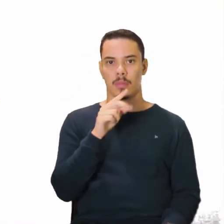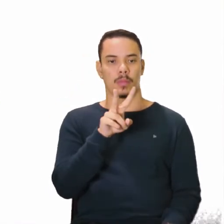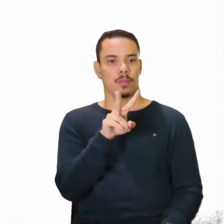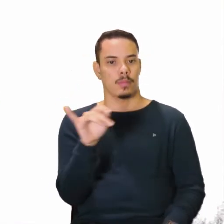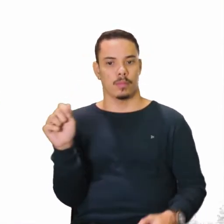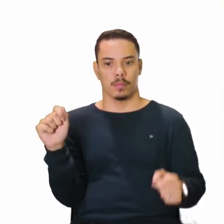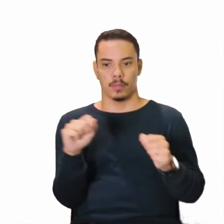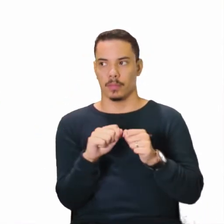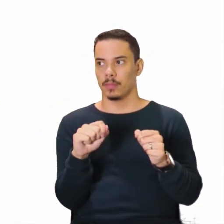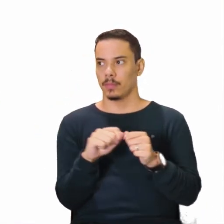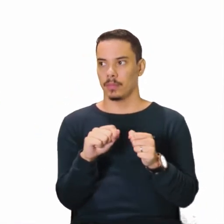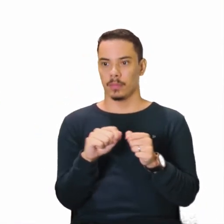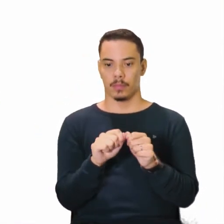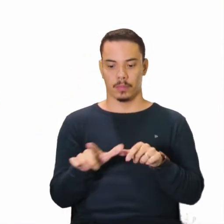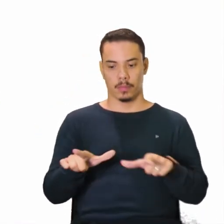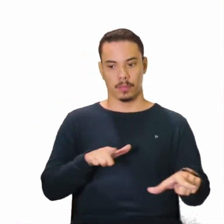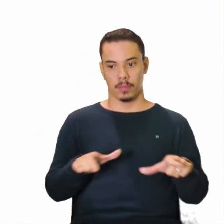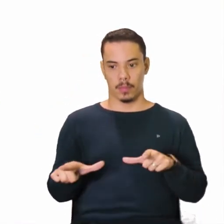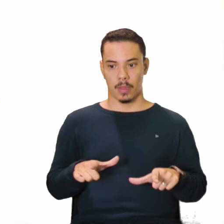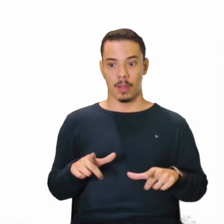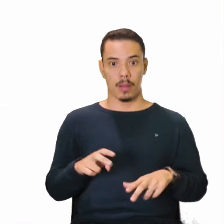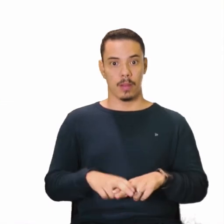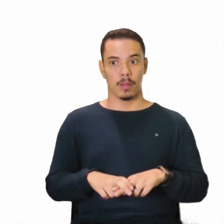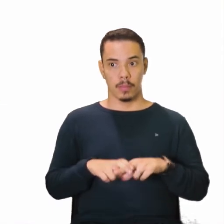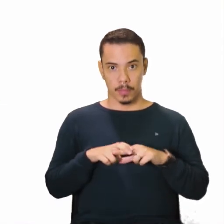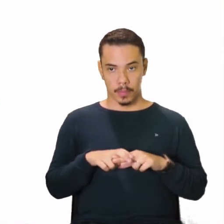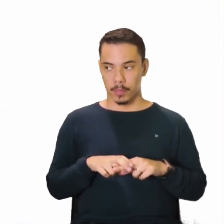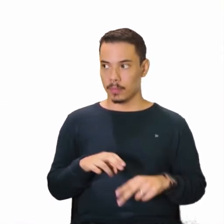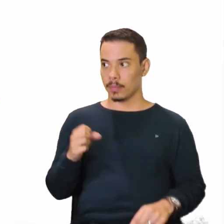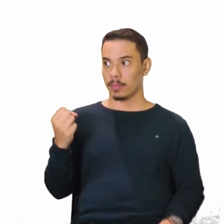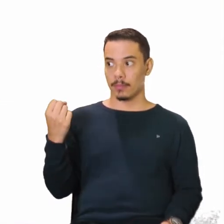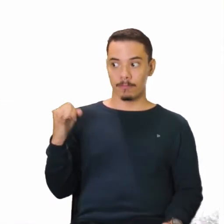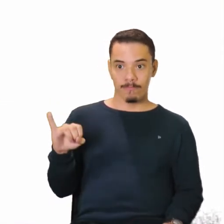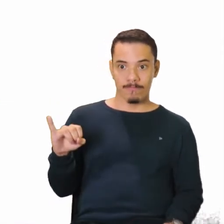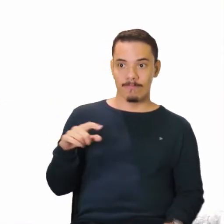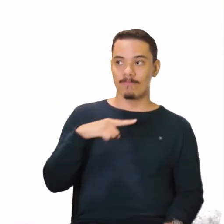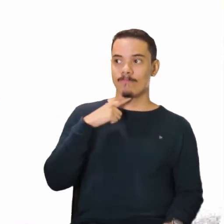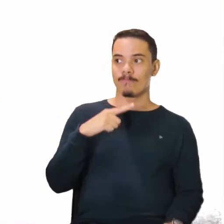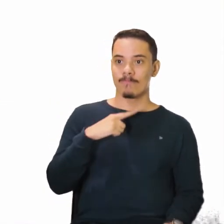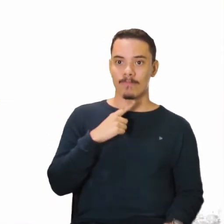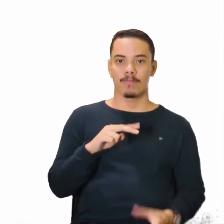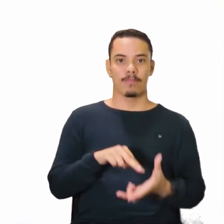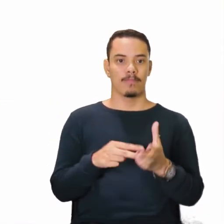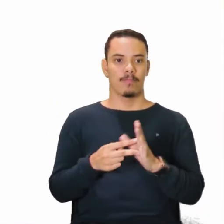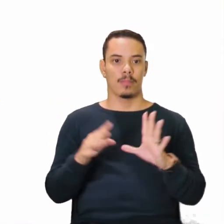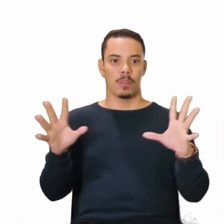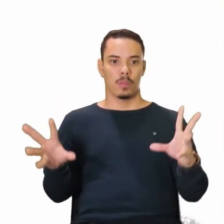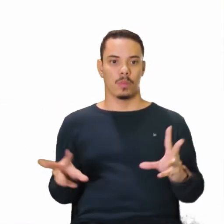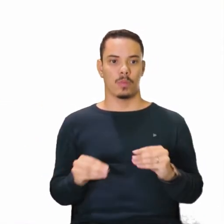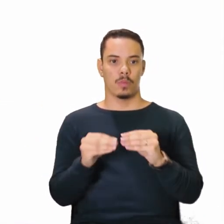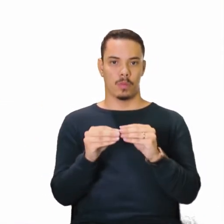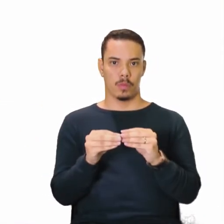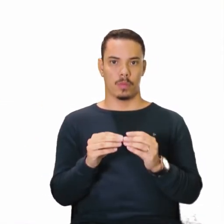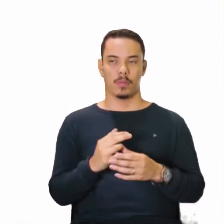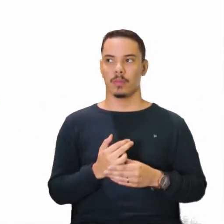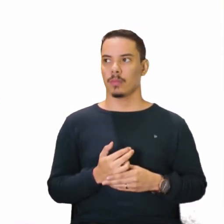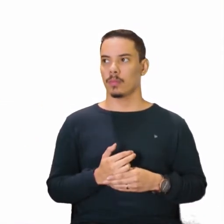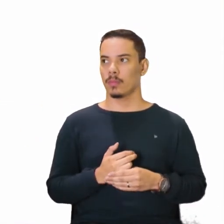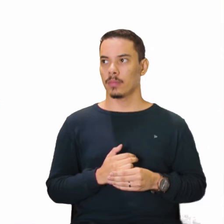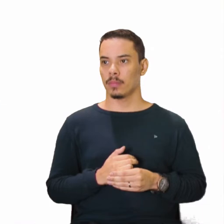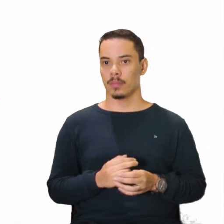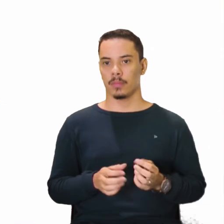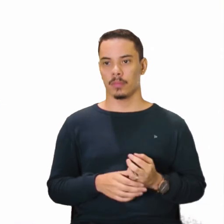fará o trabalho. Então, aqui embaixo, se é uma conjunção integrante. Ok, mas